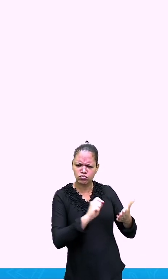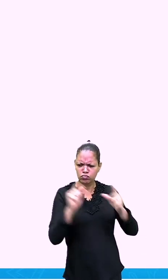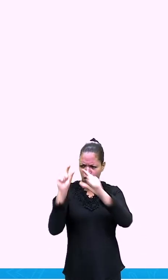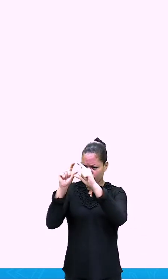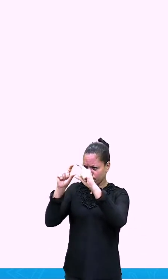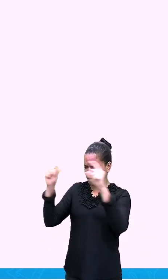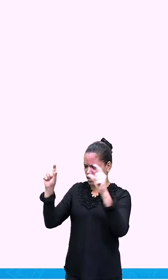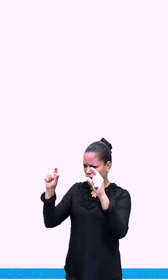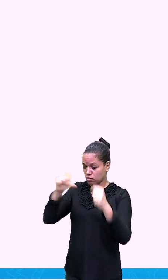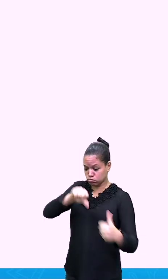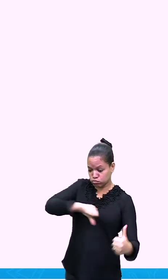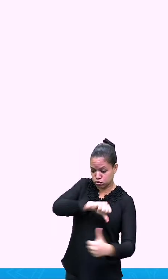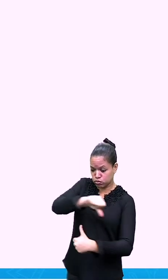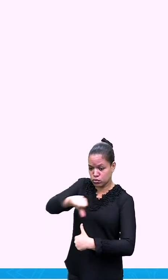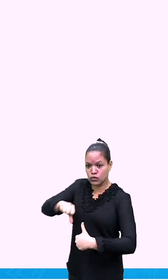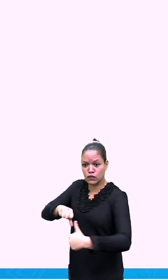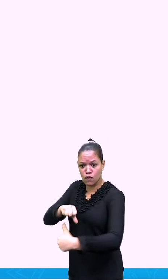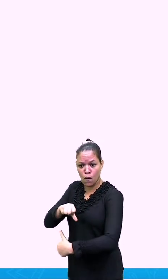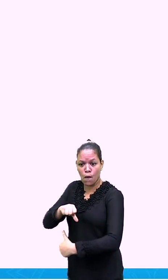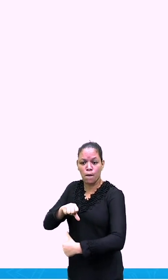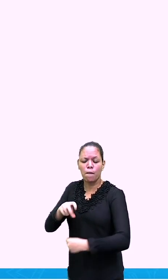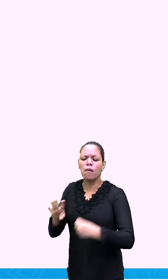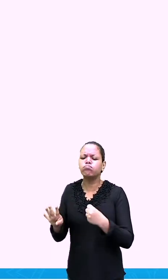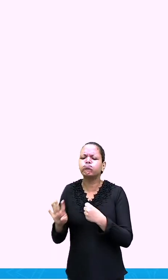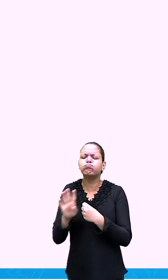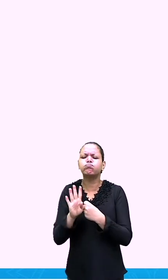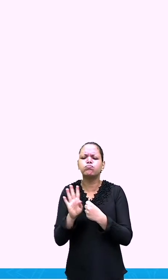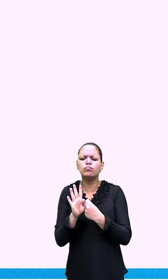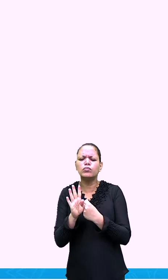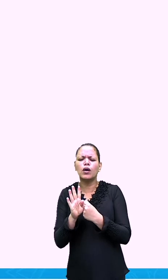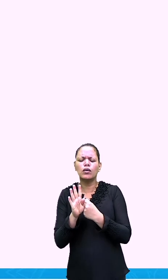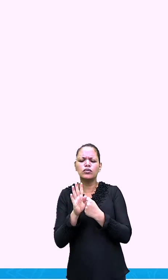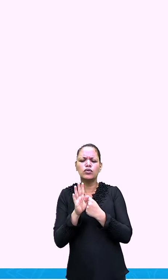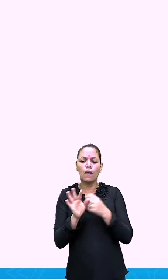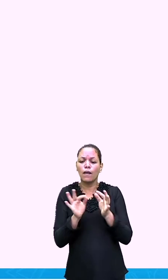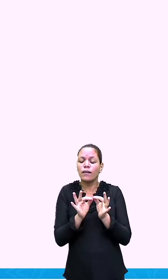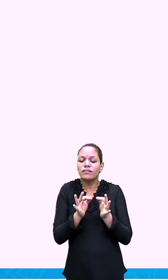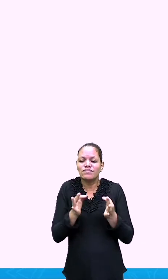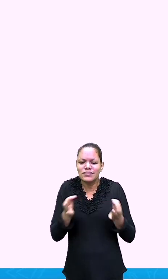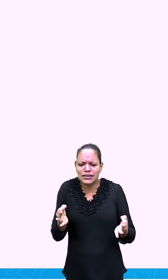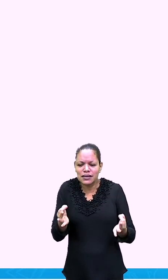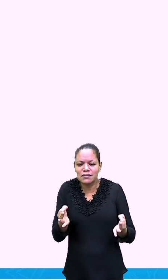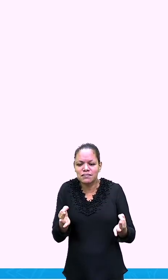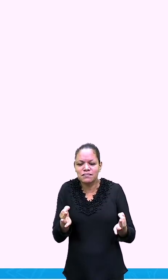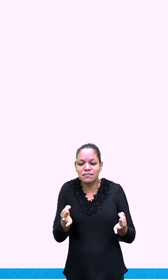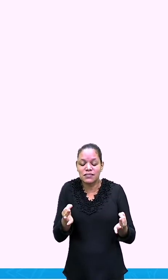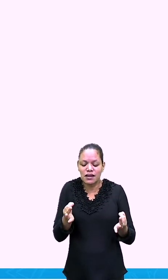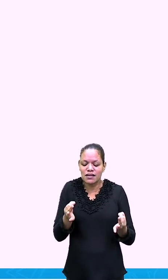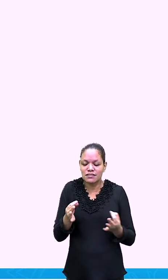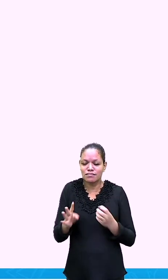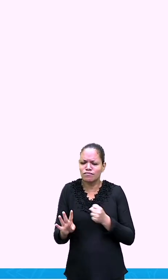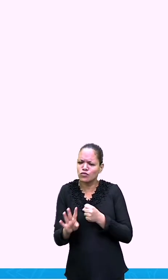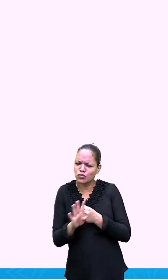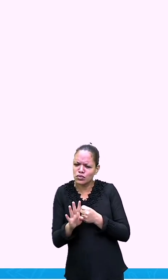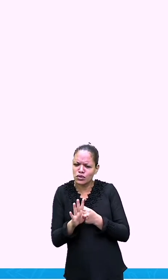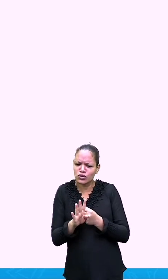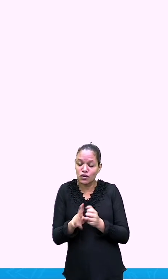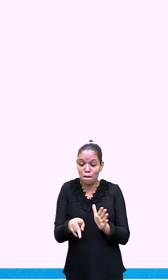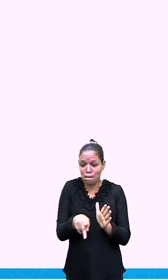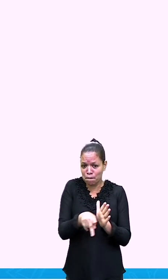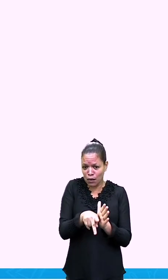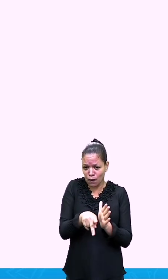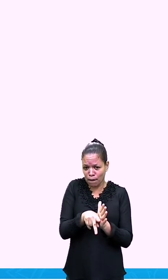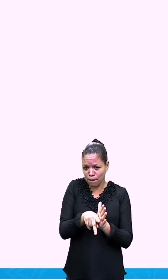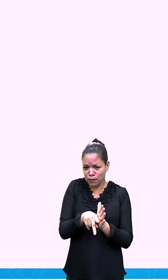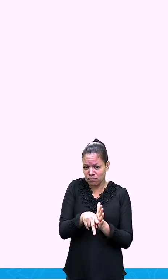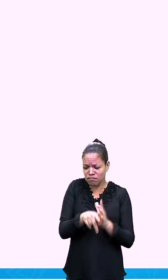comuns destacados por substantivos próprios. Olha essa primeira frase. A menina chamou sua